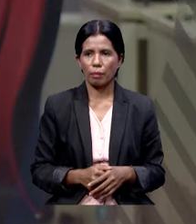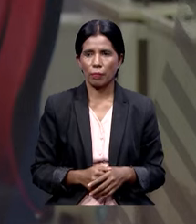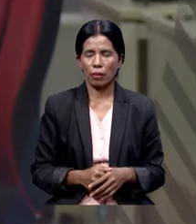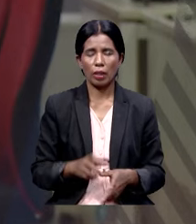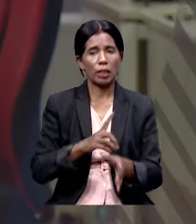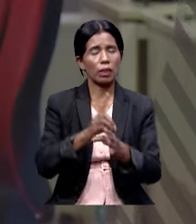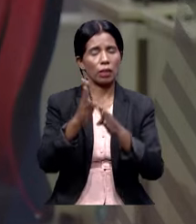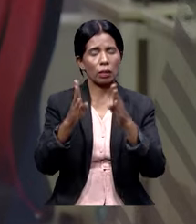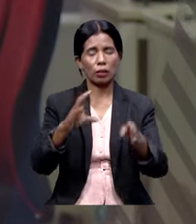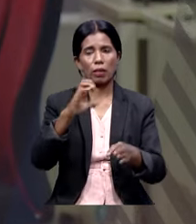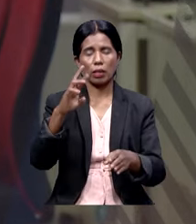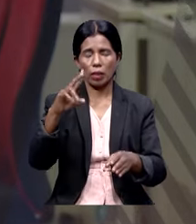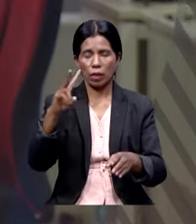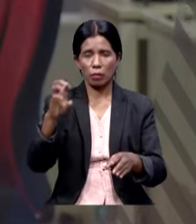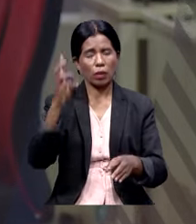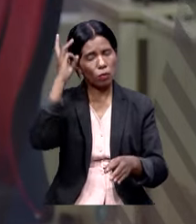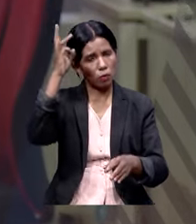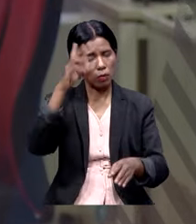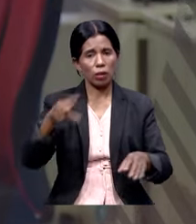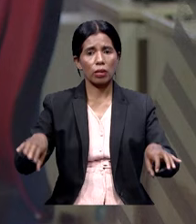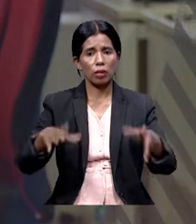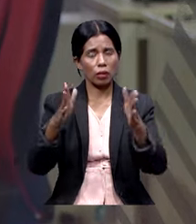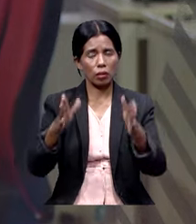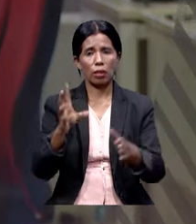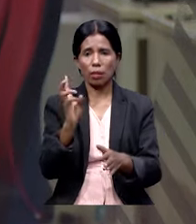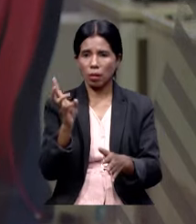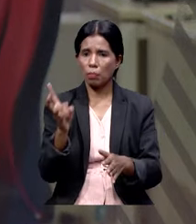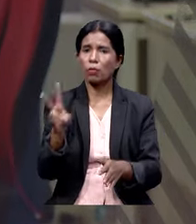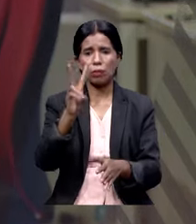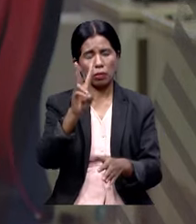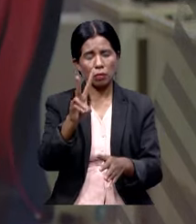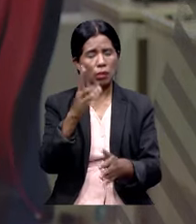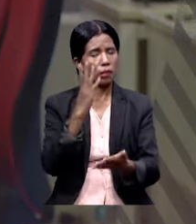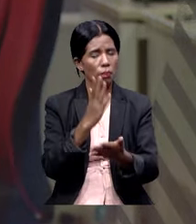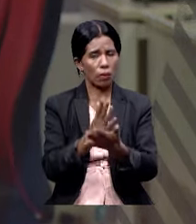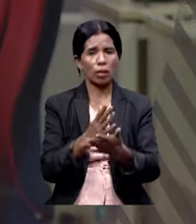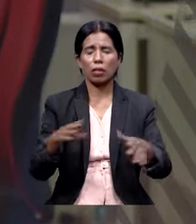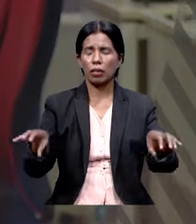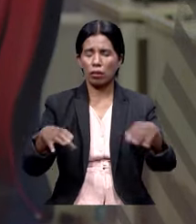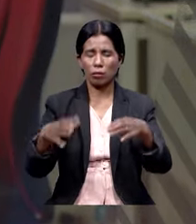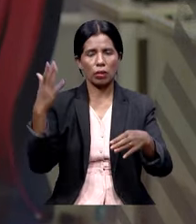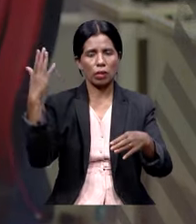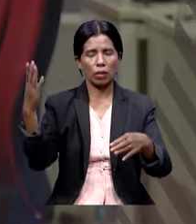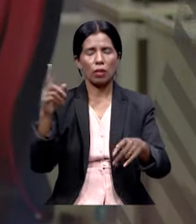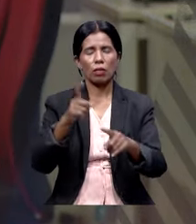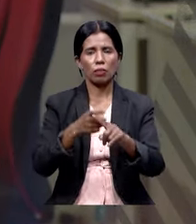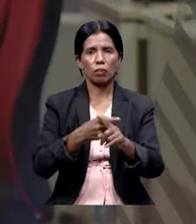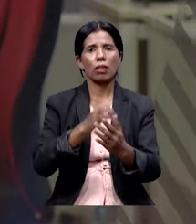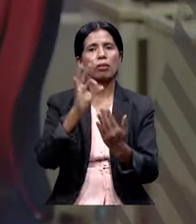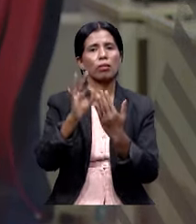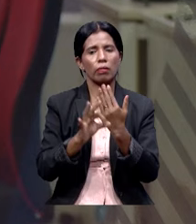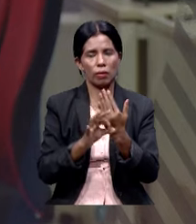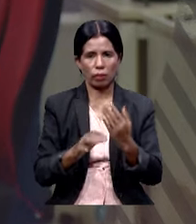Diretor serve preocupa funcionário na Inenulo Racing Rua separa tan serviço e a fim de fevereiro.